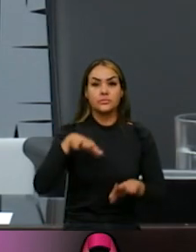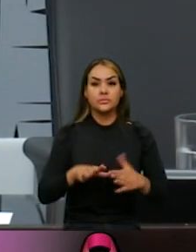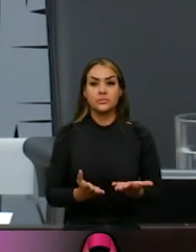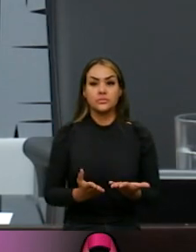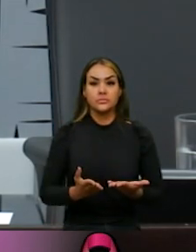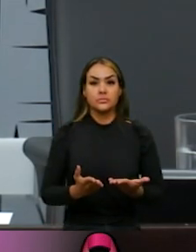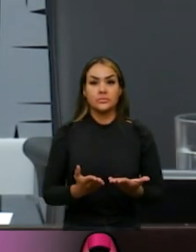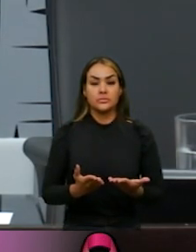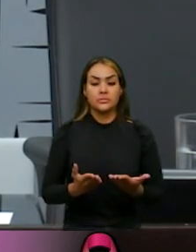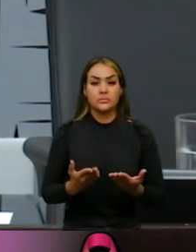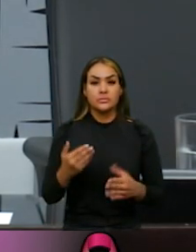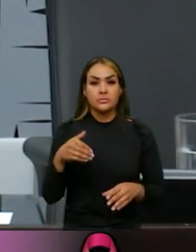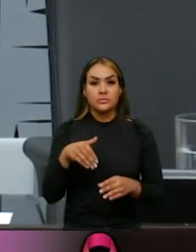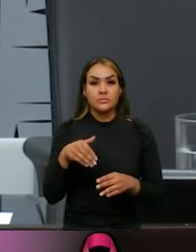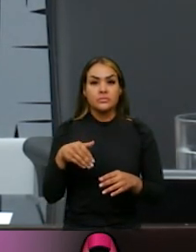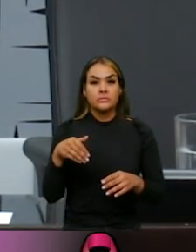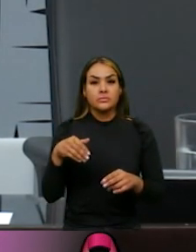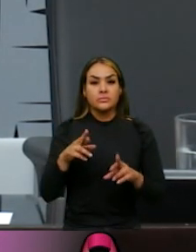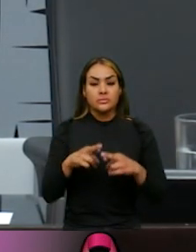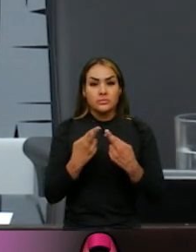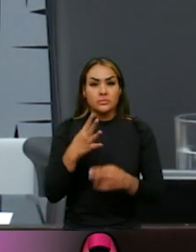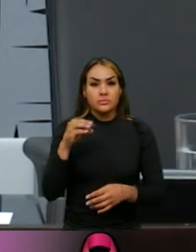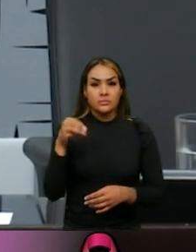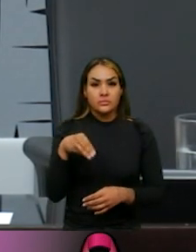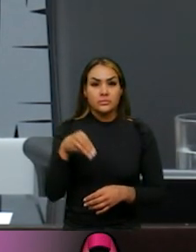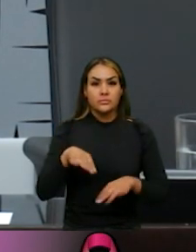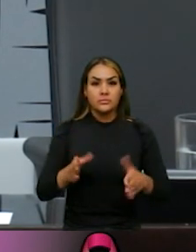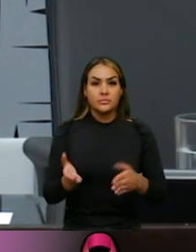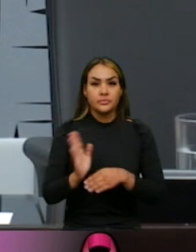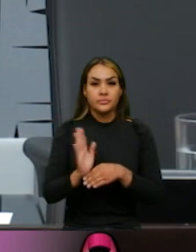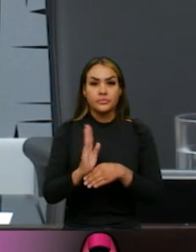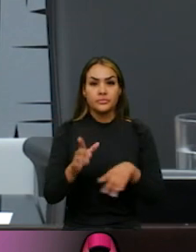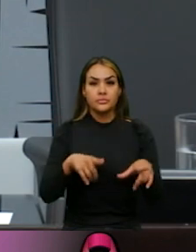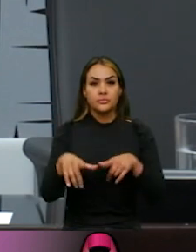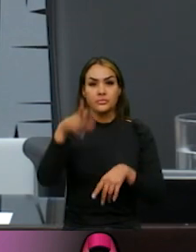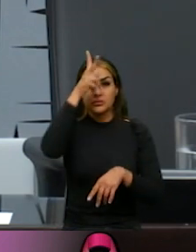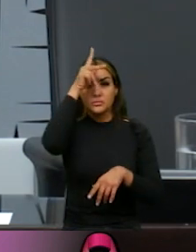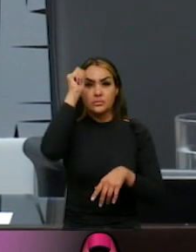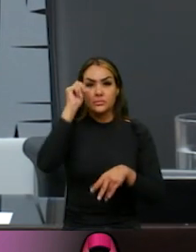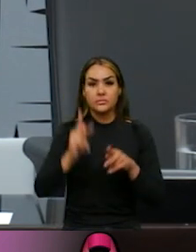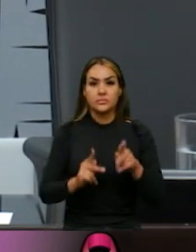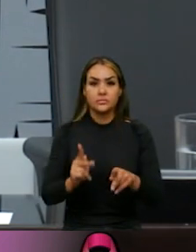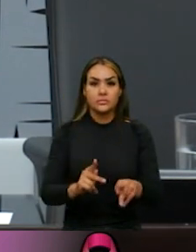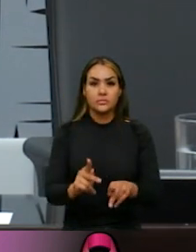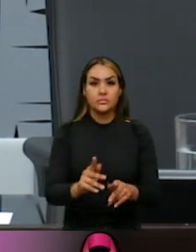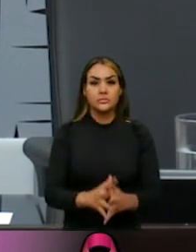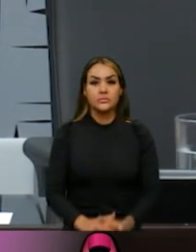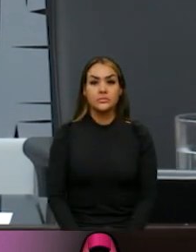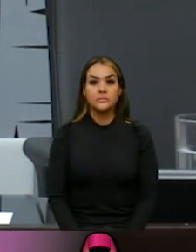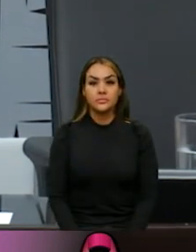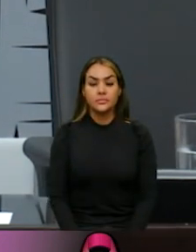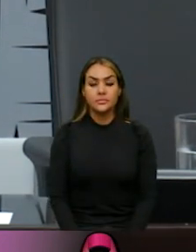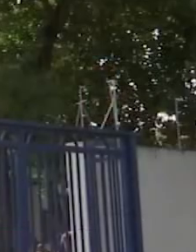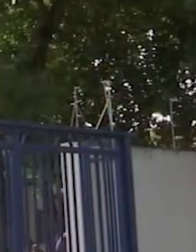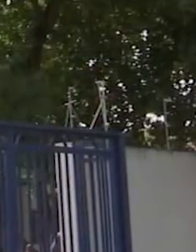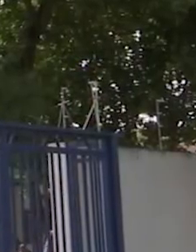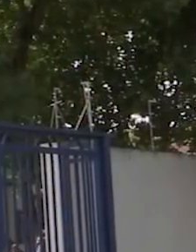pequeno expediente. Antes, porém, chamamos um vídeo institucional sobre prestação de serviços à